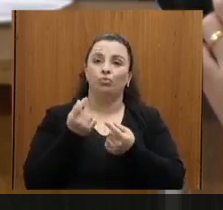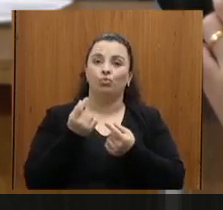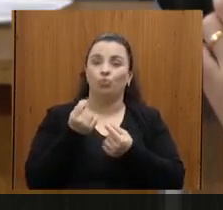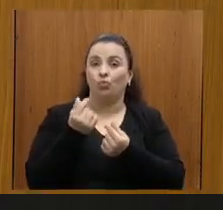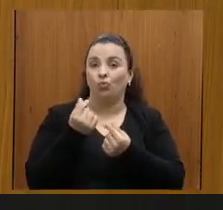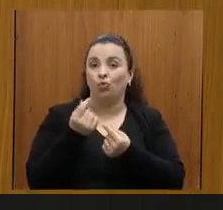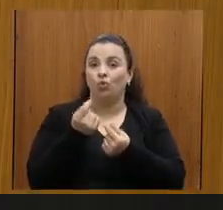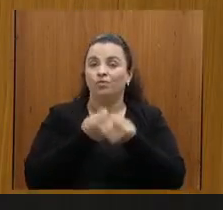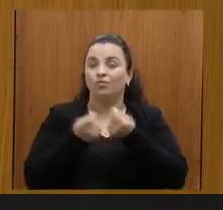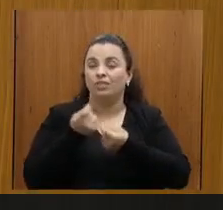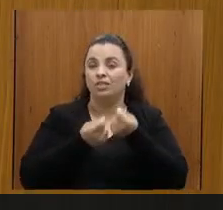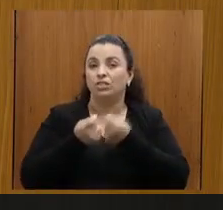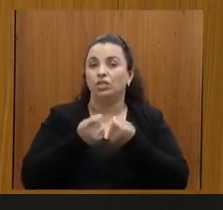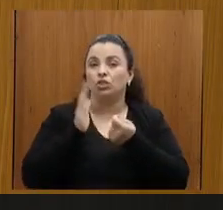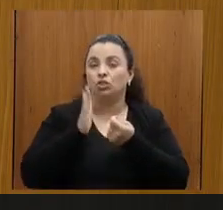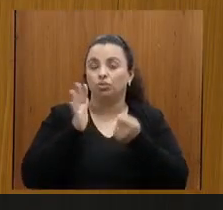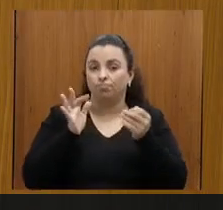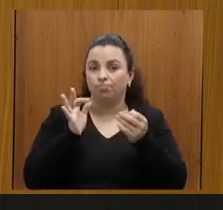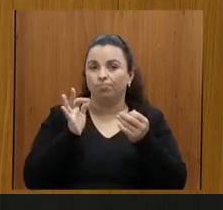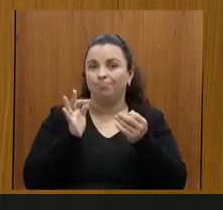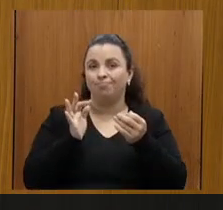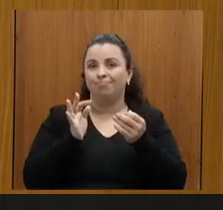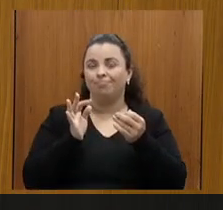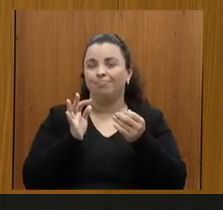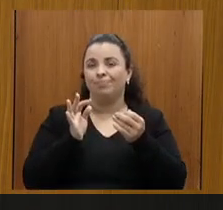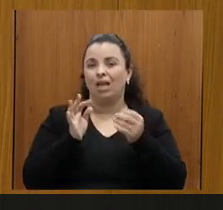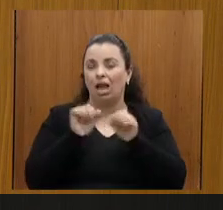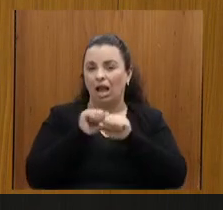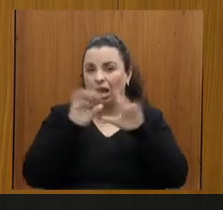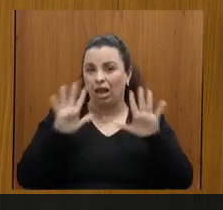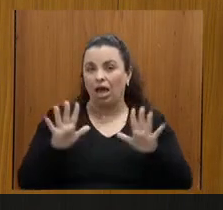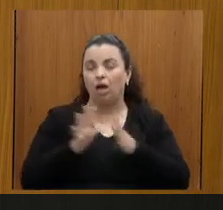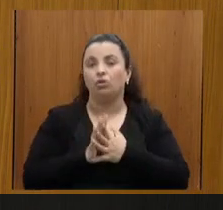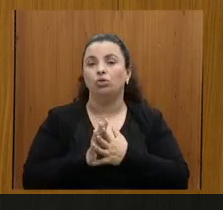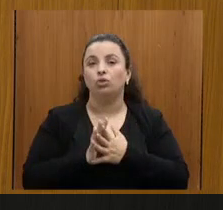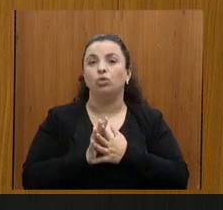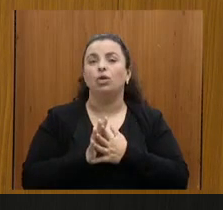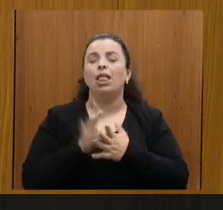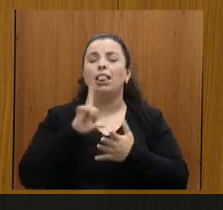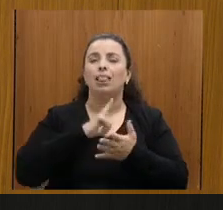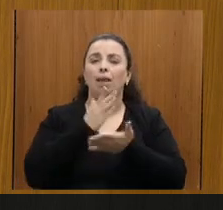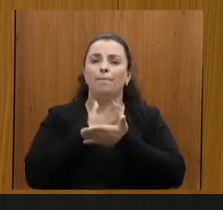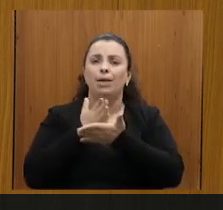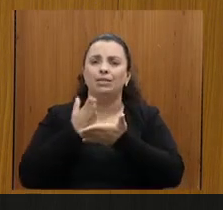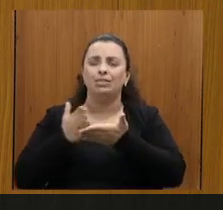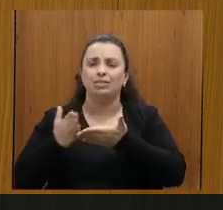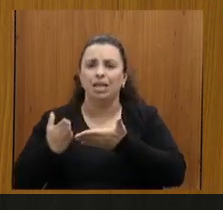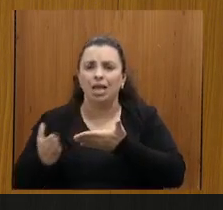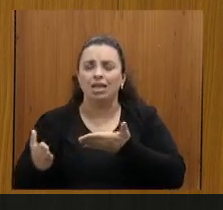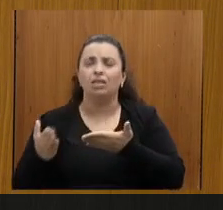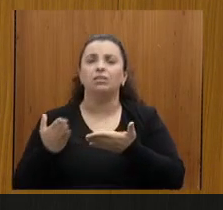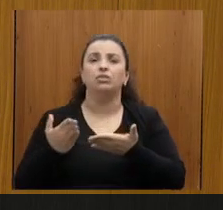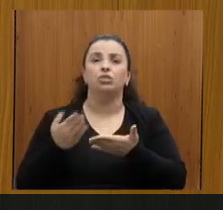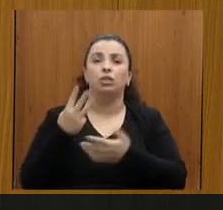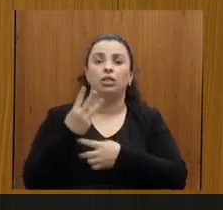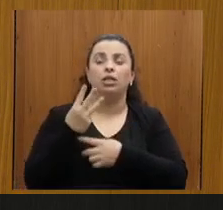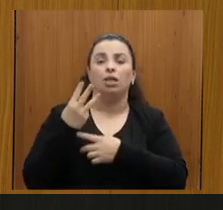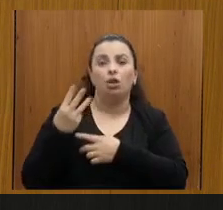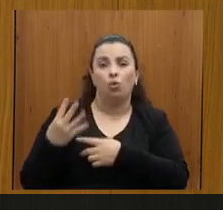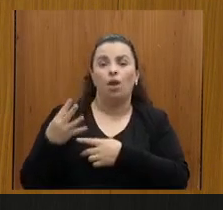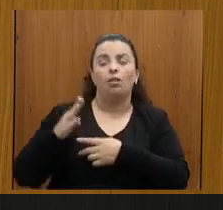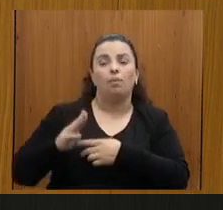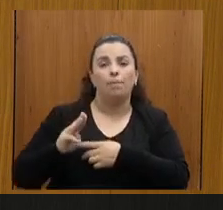liberamos 210 milhões no primeiro mês, no mês de setembro, e partir daí temos parcelas de 34 milhões